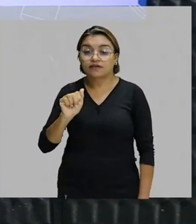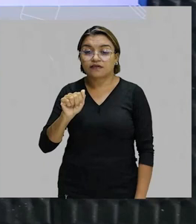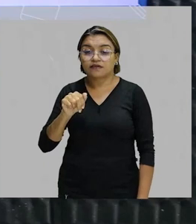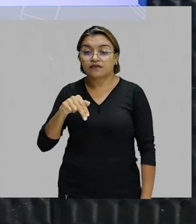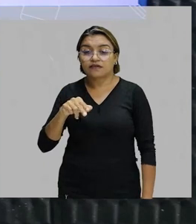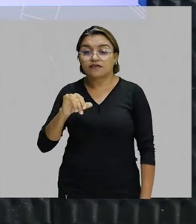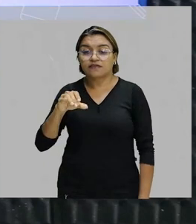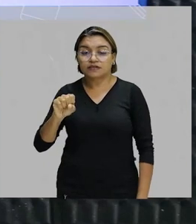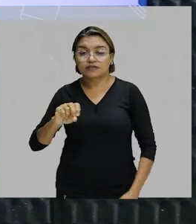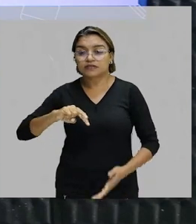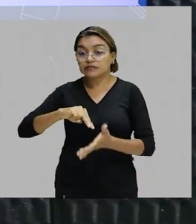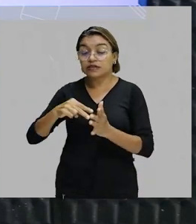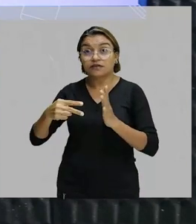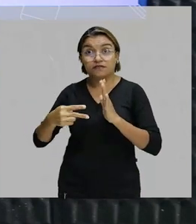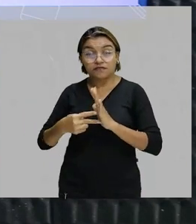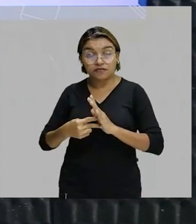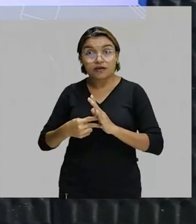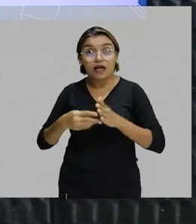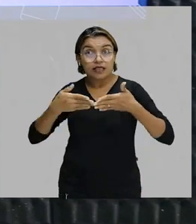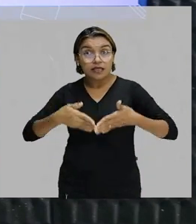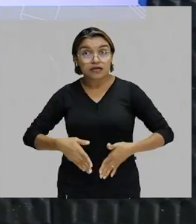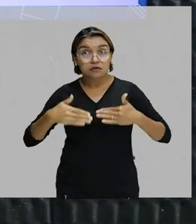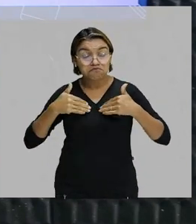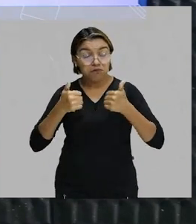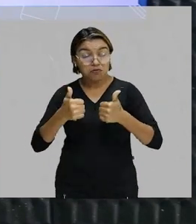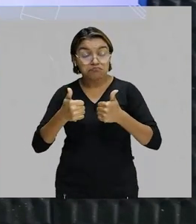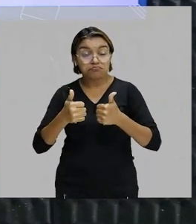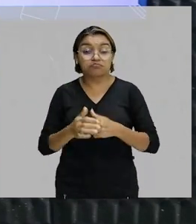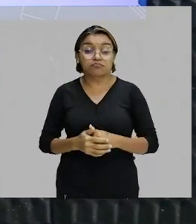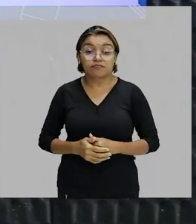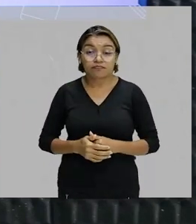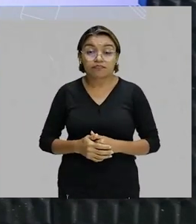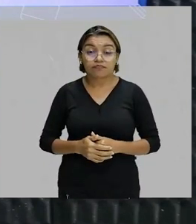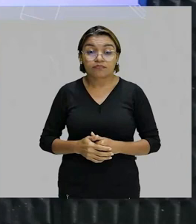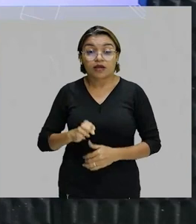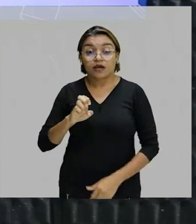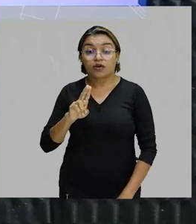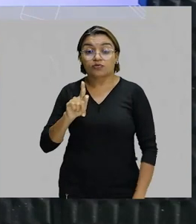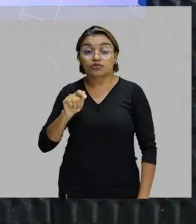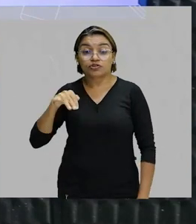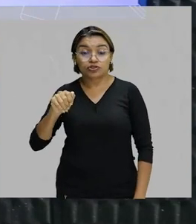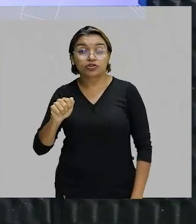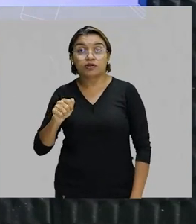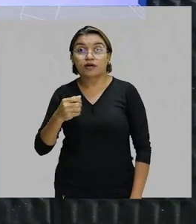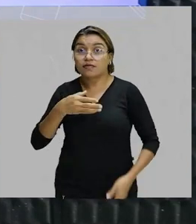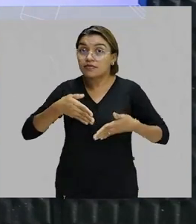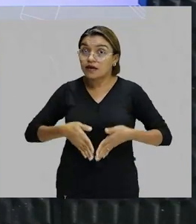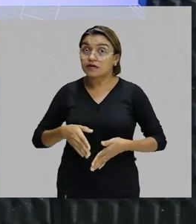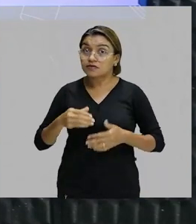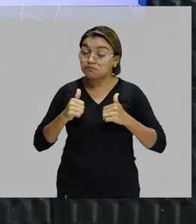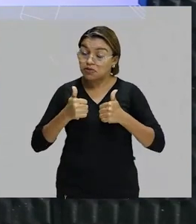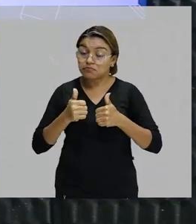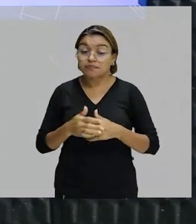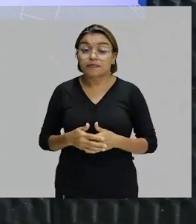significa bem nascido o significado do termo é esse Eugenia é entre aspas quem é bem nascido e a